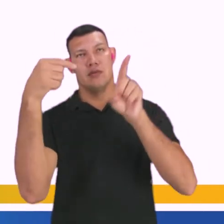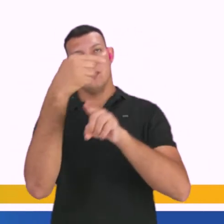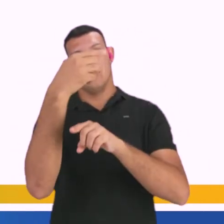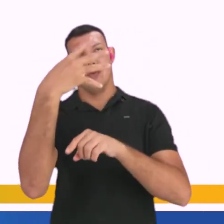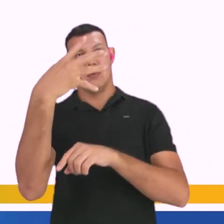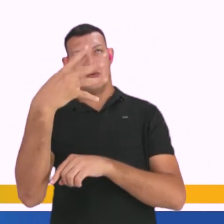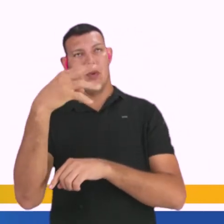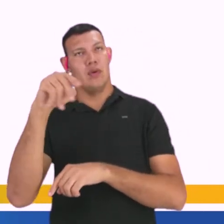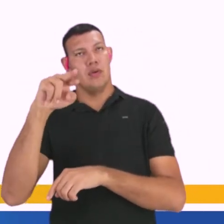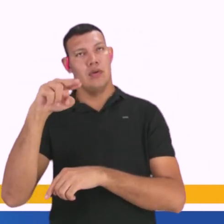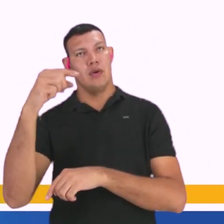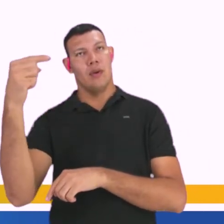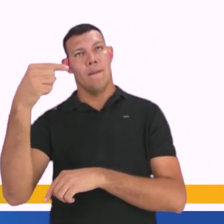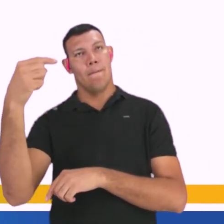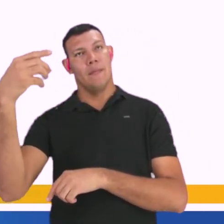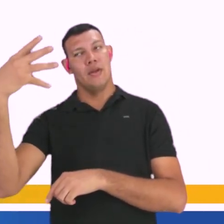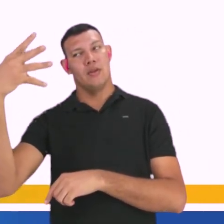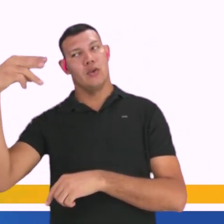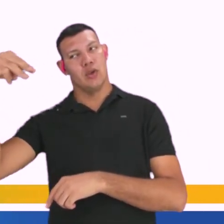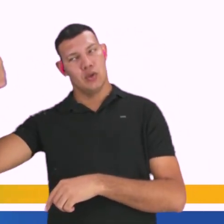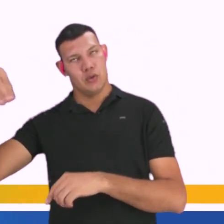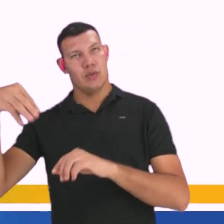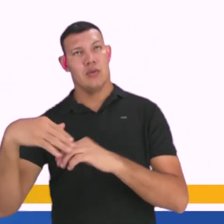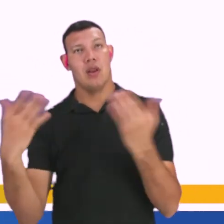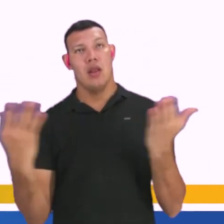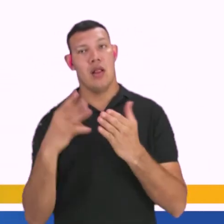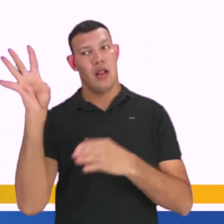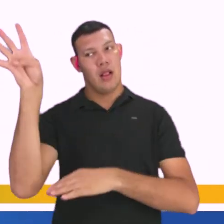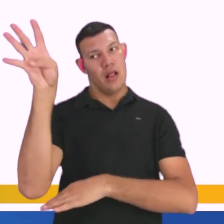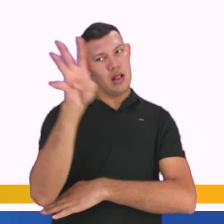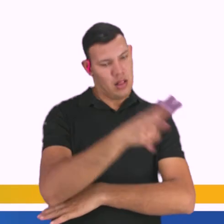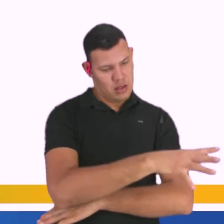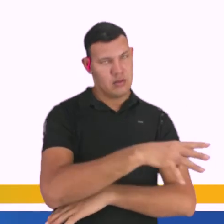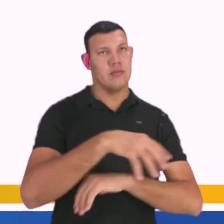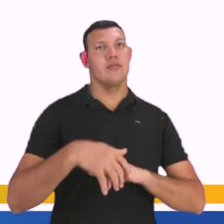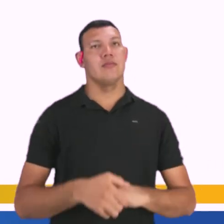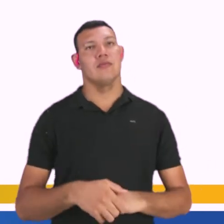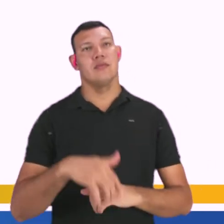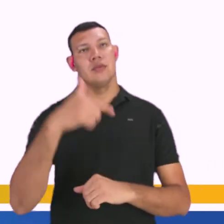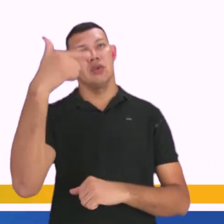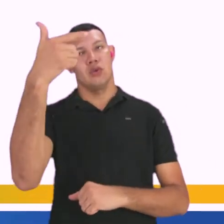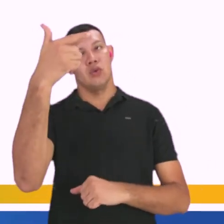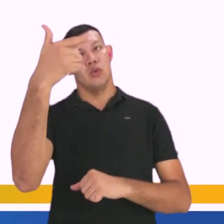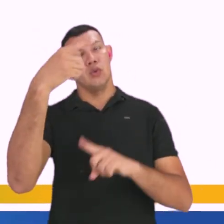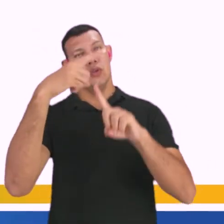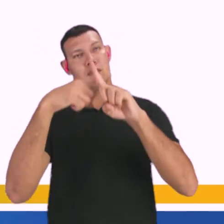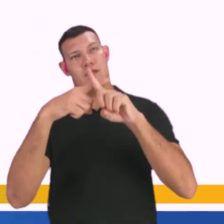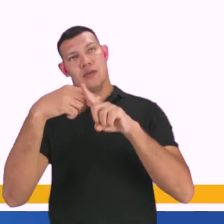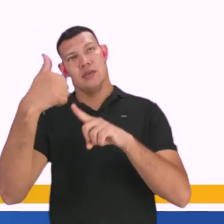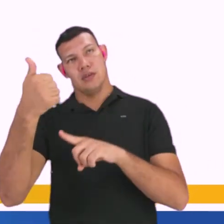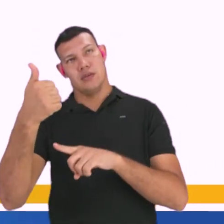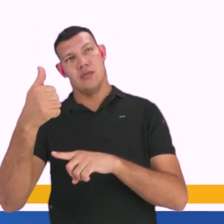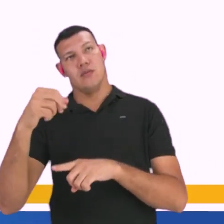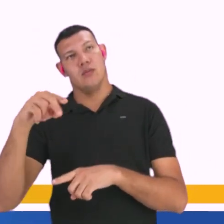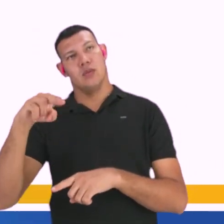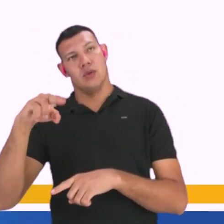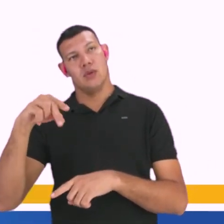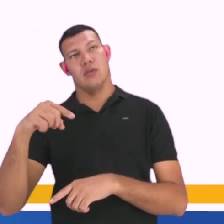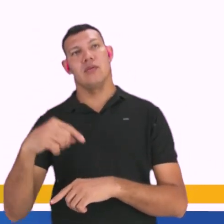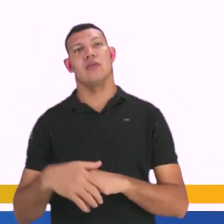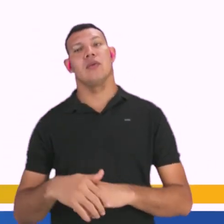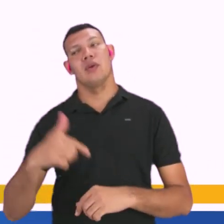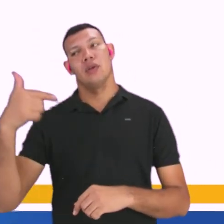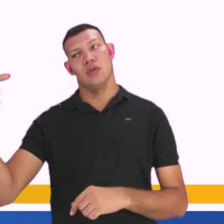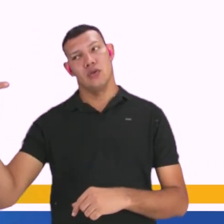4m e agora vamos para diagonal secundária que é o 2 e 1 e o produto dele é